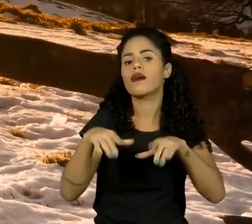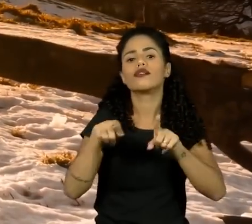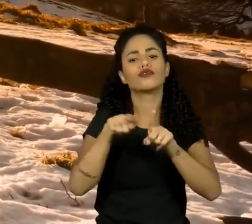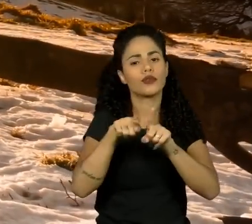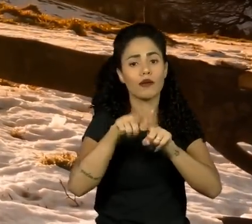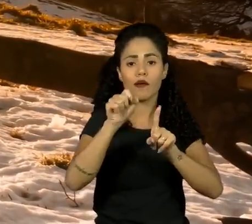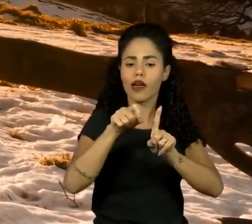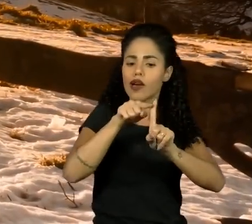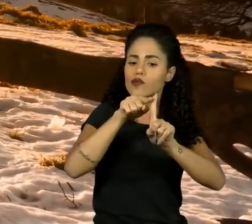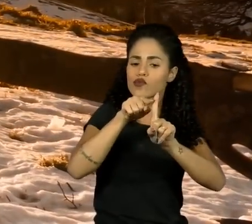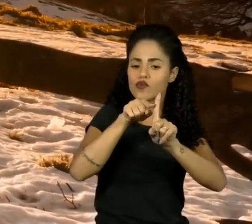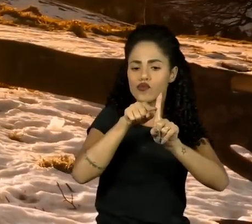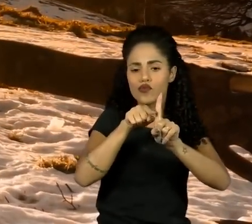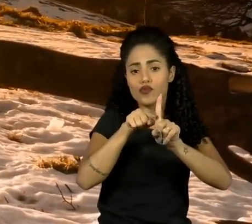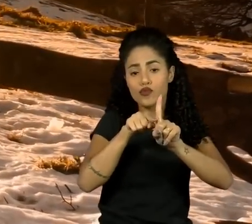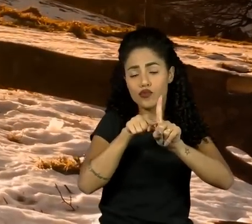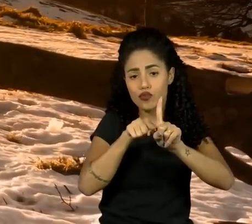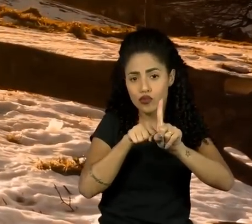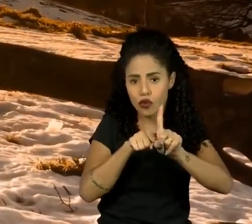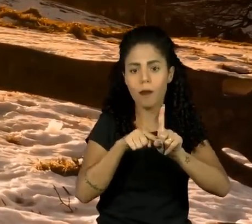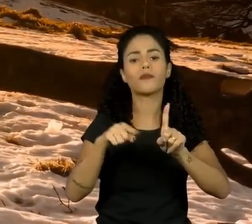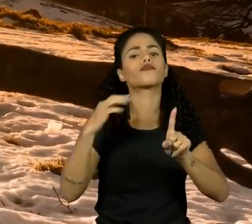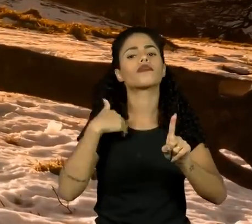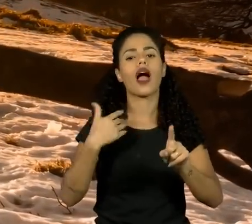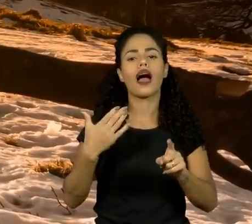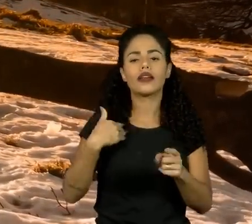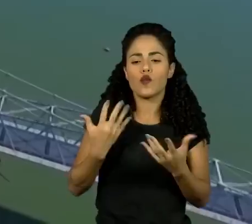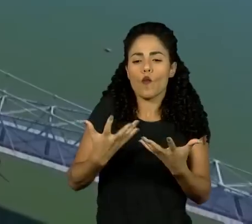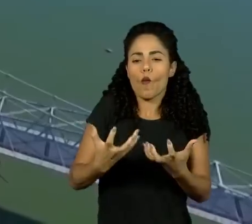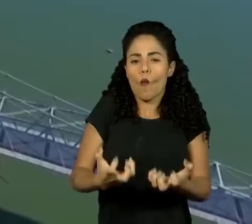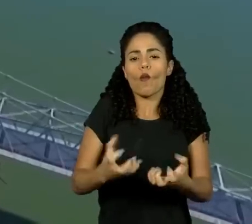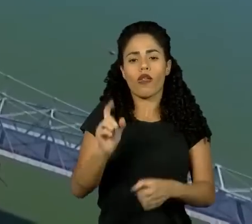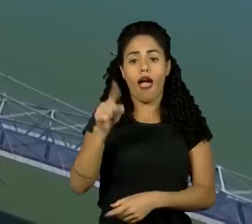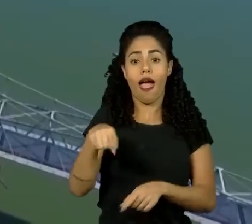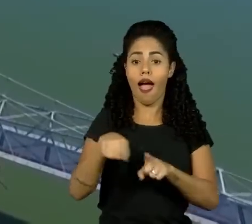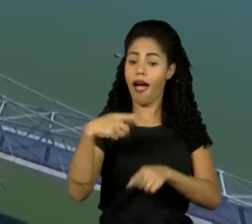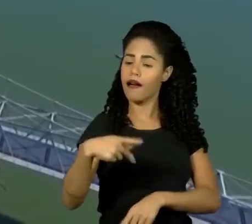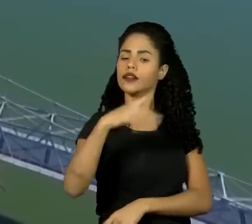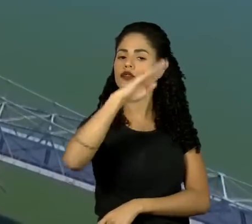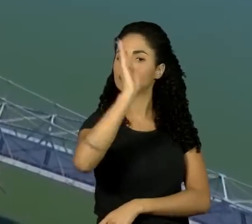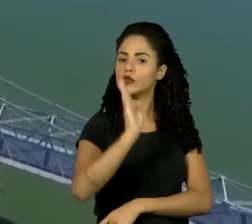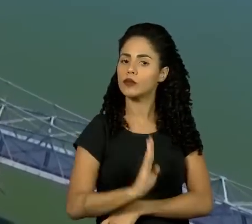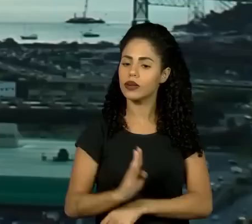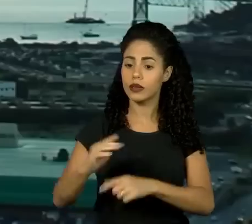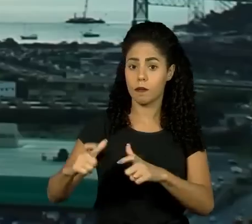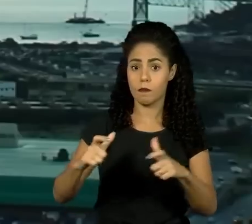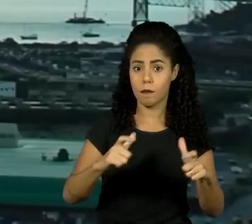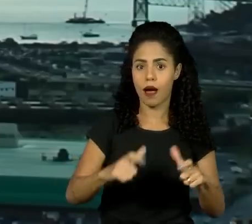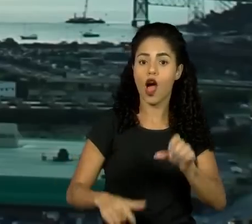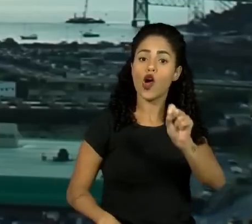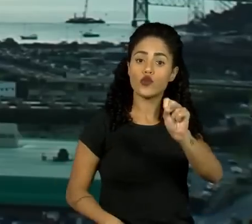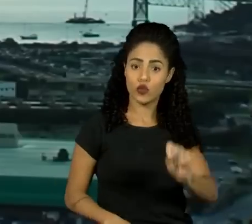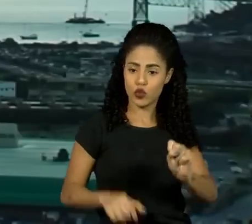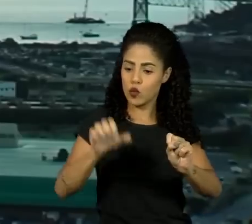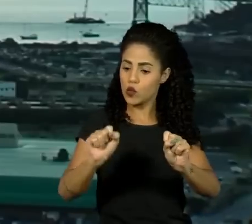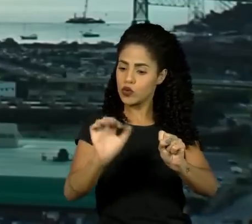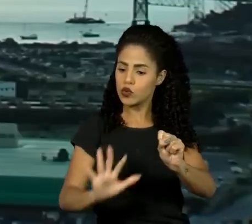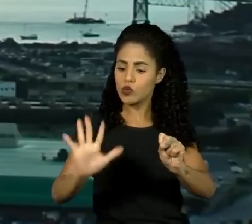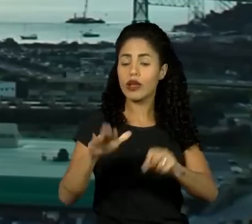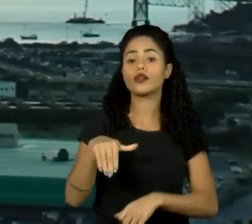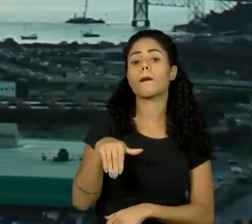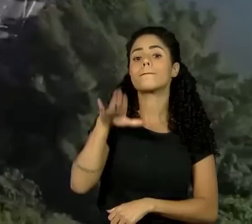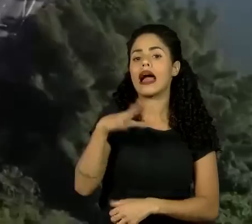tropical, a temperatura é amena e o tempo mais seco. No Brasil, as regiões sul e sudeste sentem mais